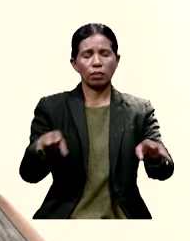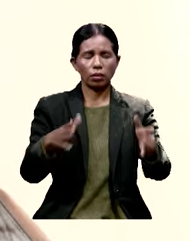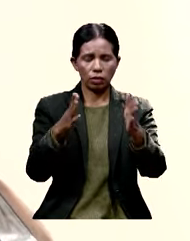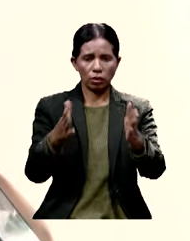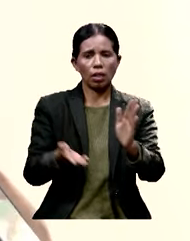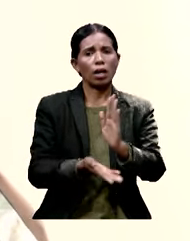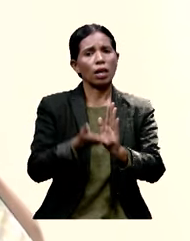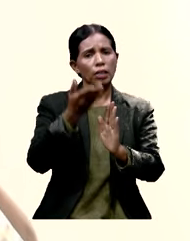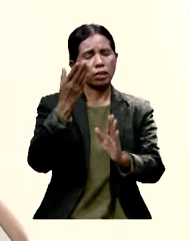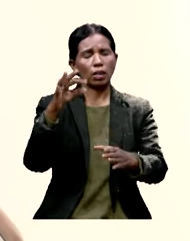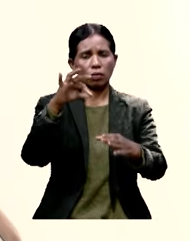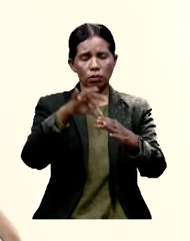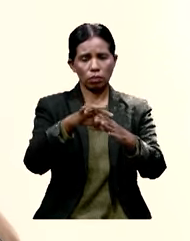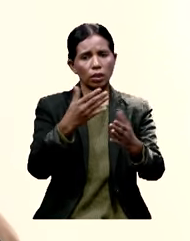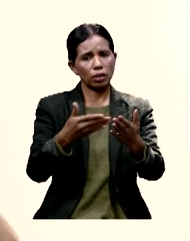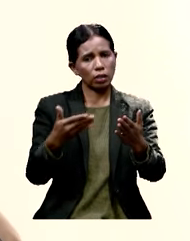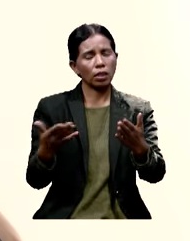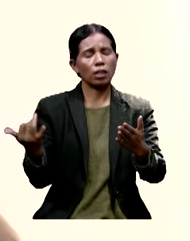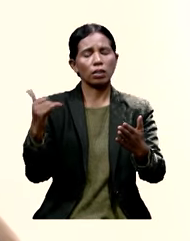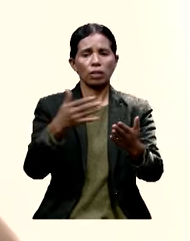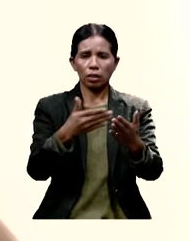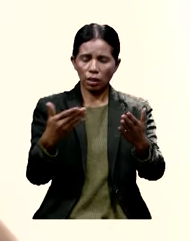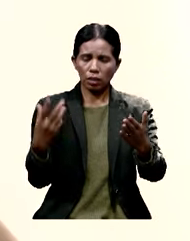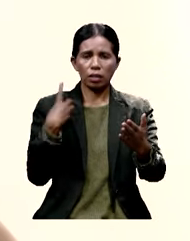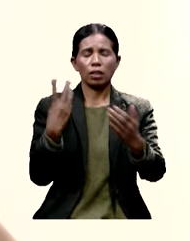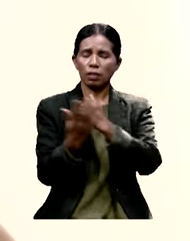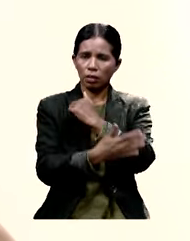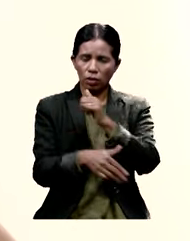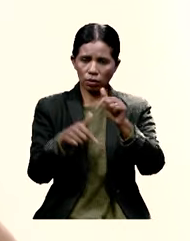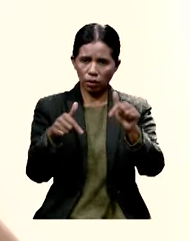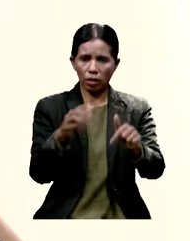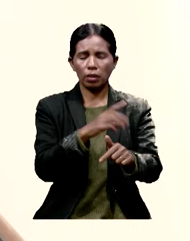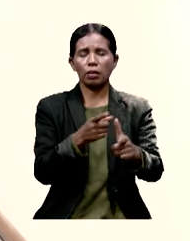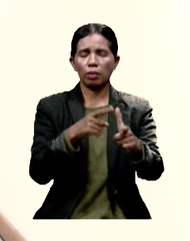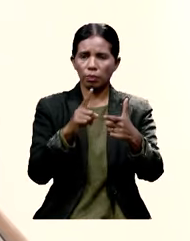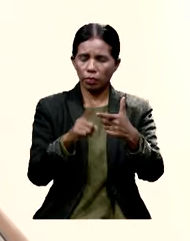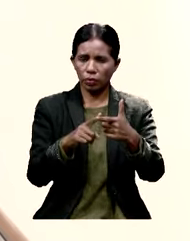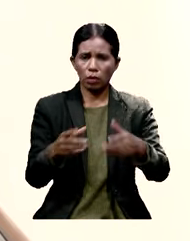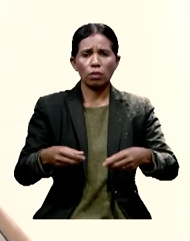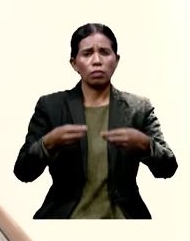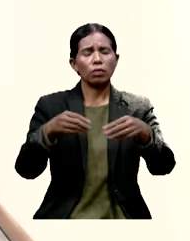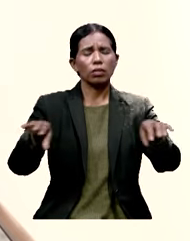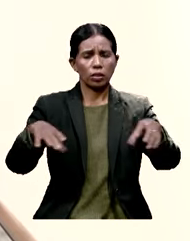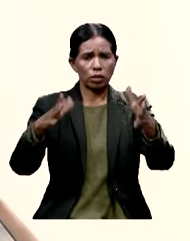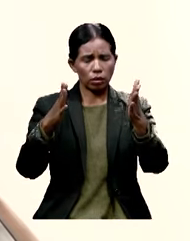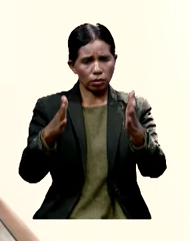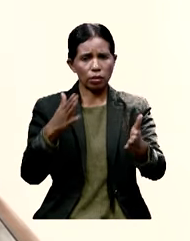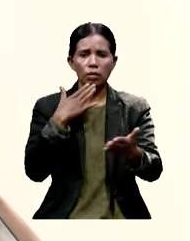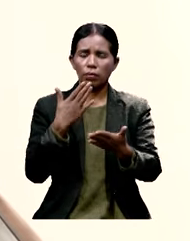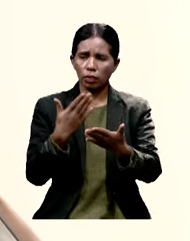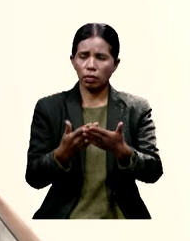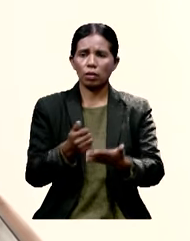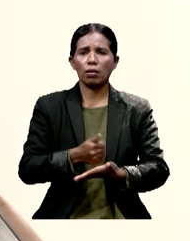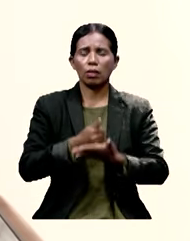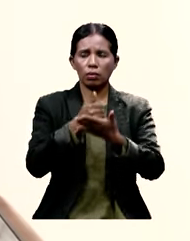produção a taremos produto railaran e nomos recursos no mesmo dia a te